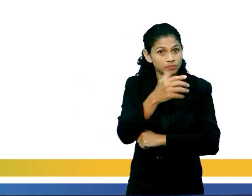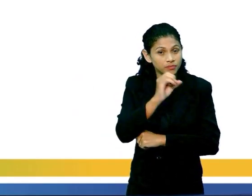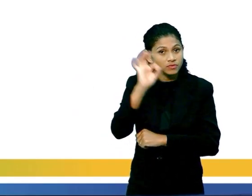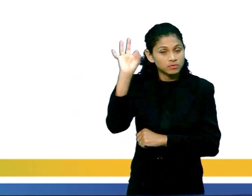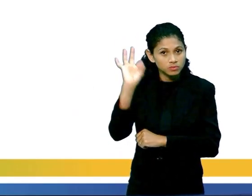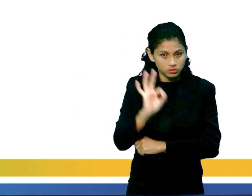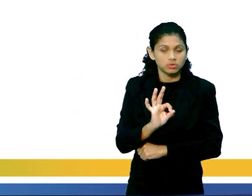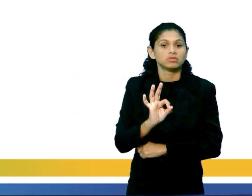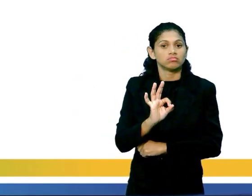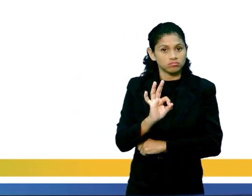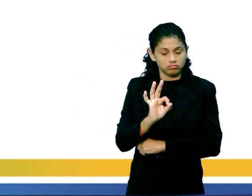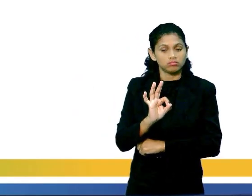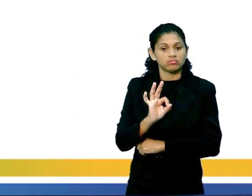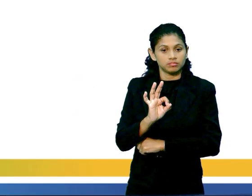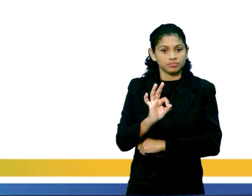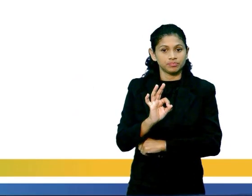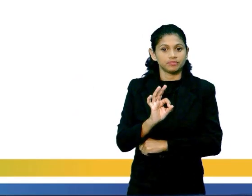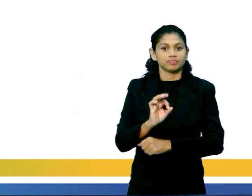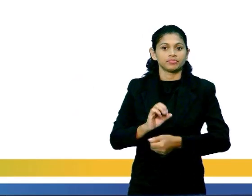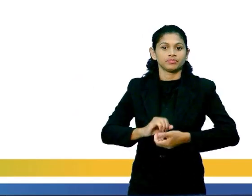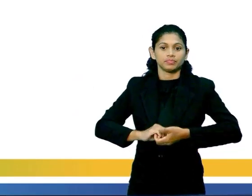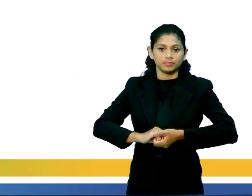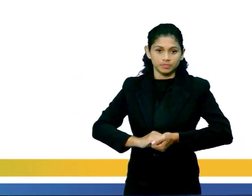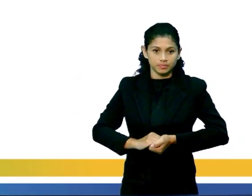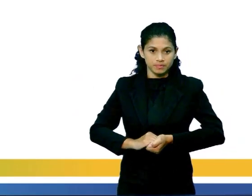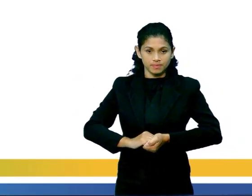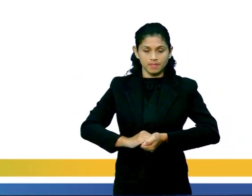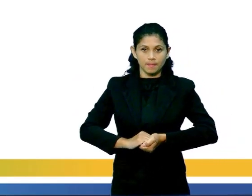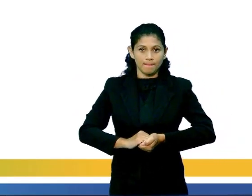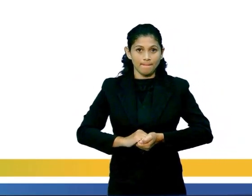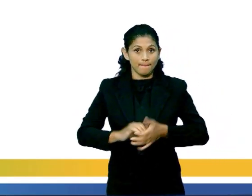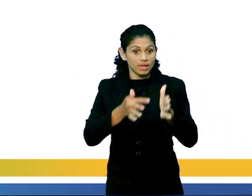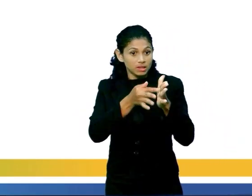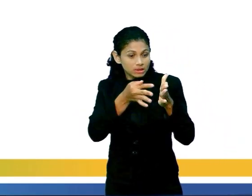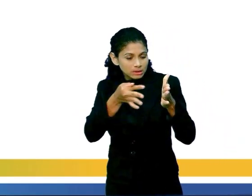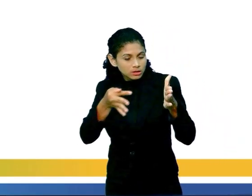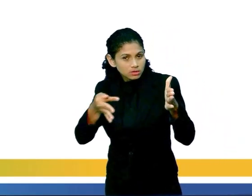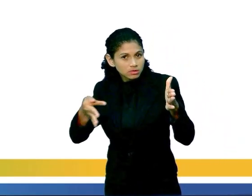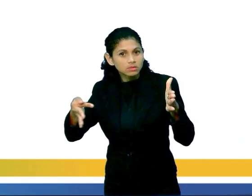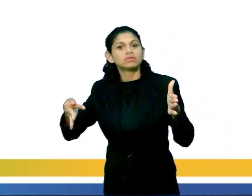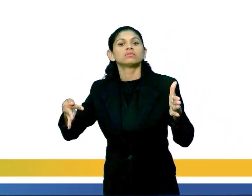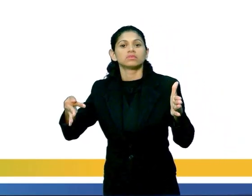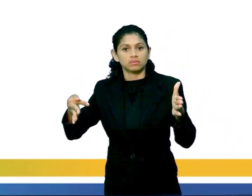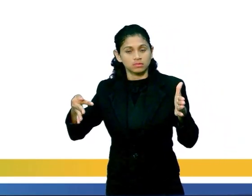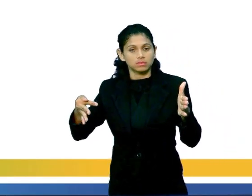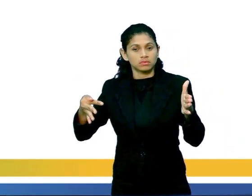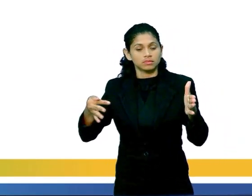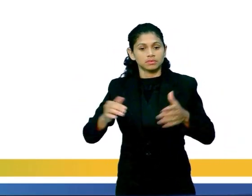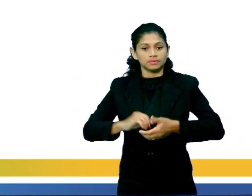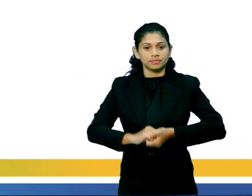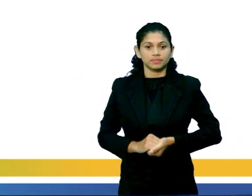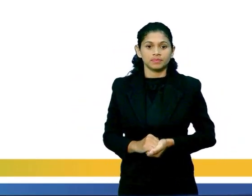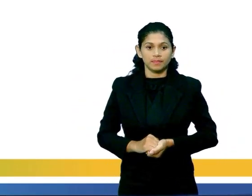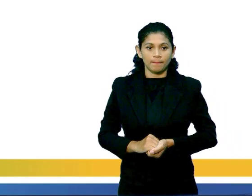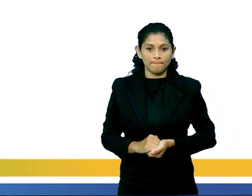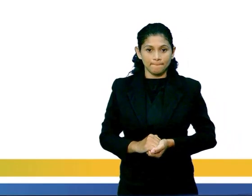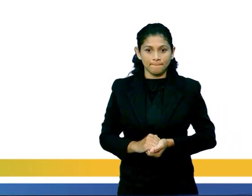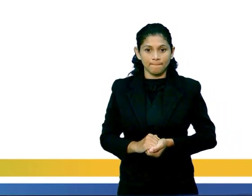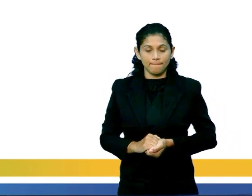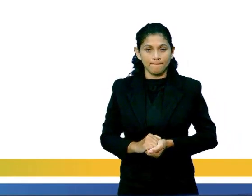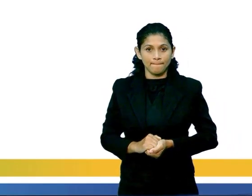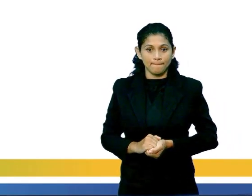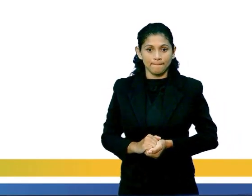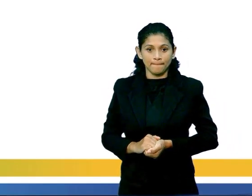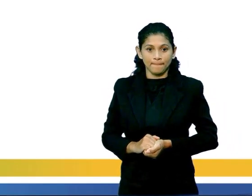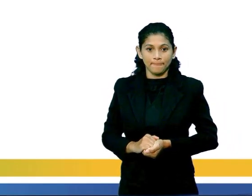aí. 8x quadrado mais 60x somado com 20%. Vamos calcular primeiro quanto que vai dar